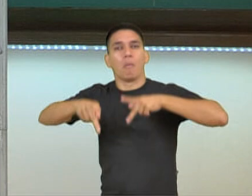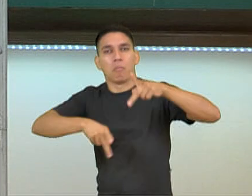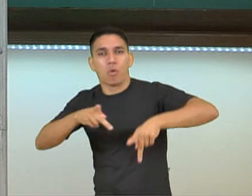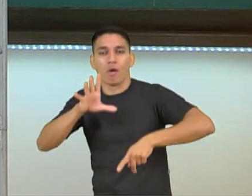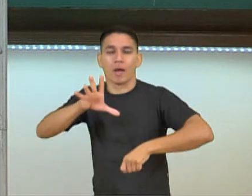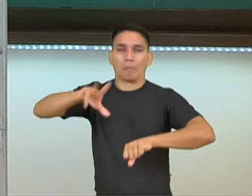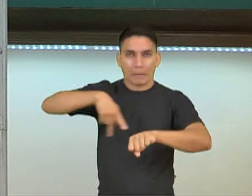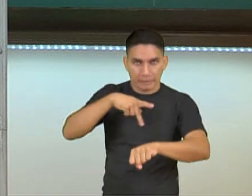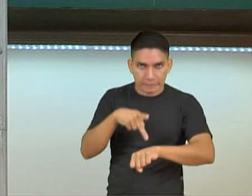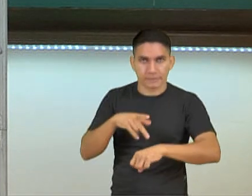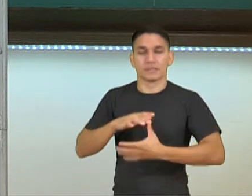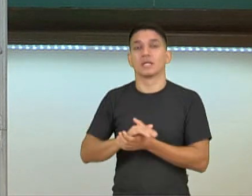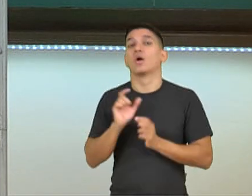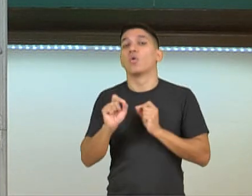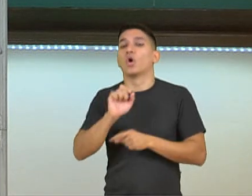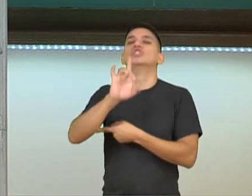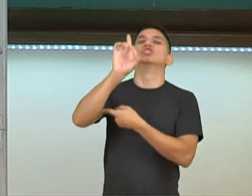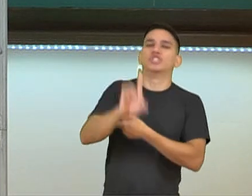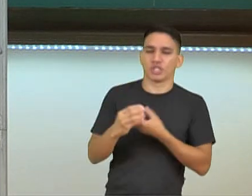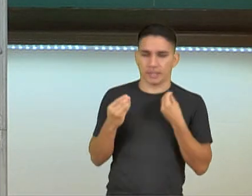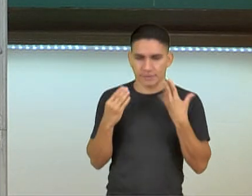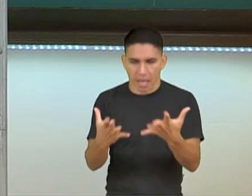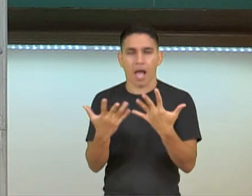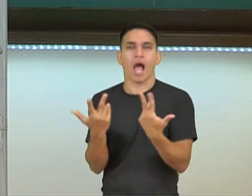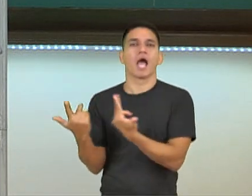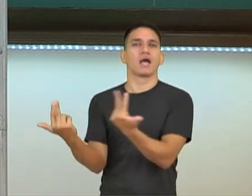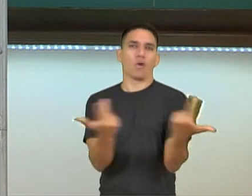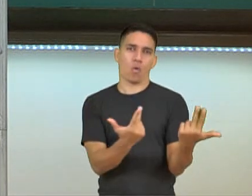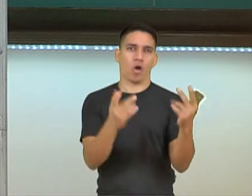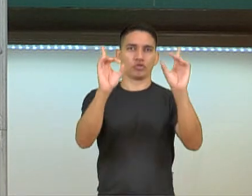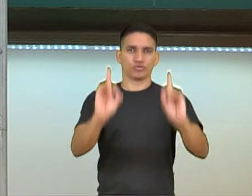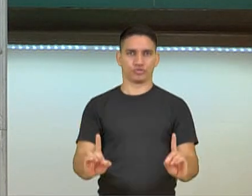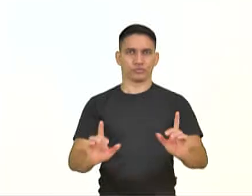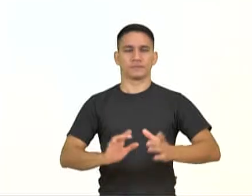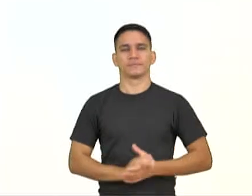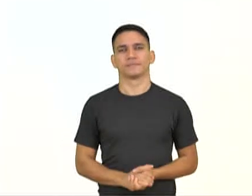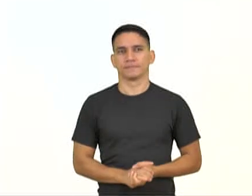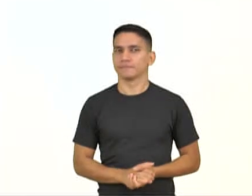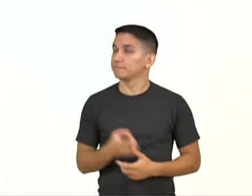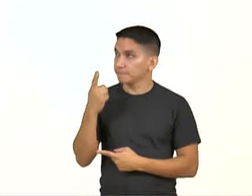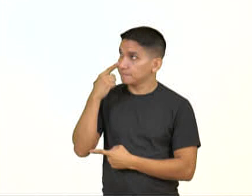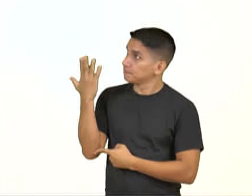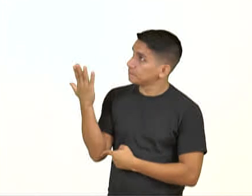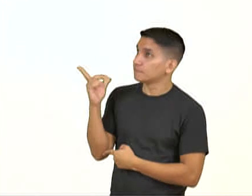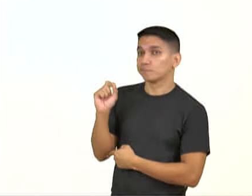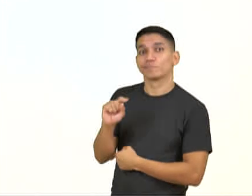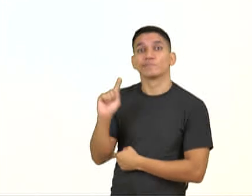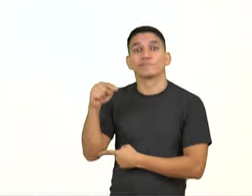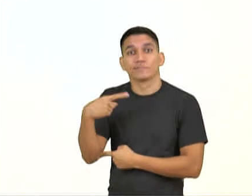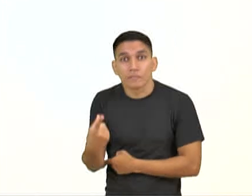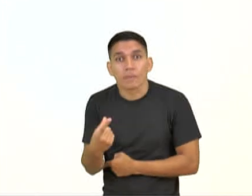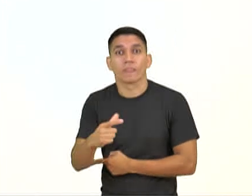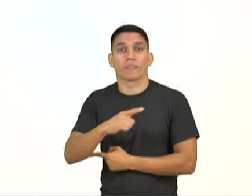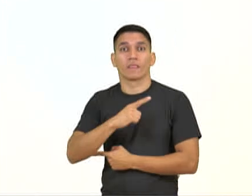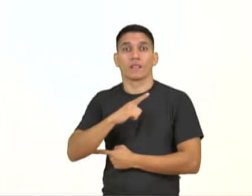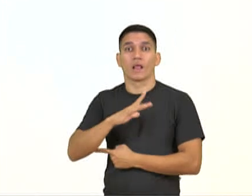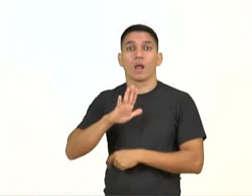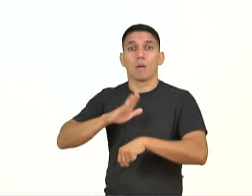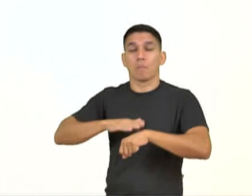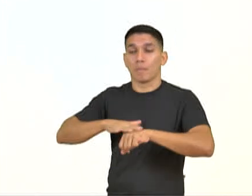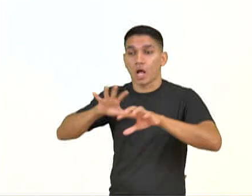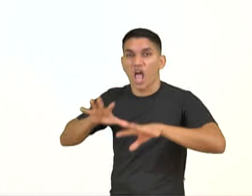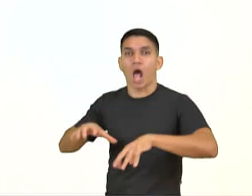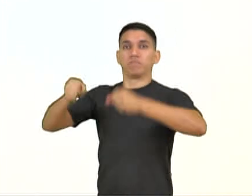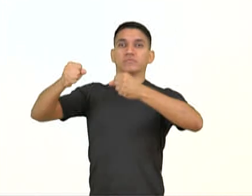daquela nação, tenham direitos iguais. E, olha só, é logo após, então, a tomada da Bastilha que o